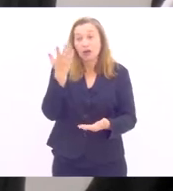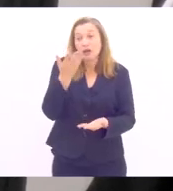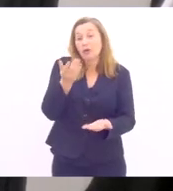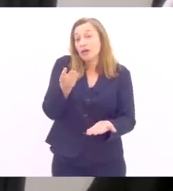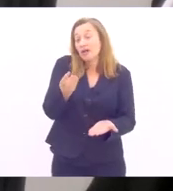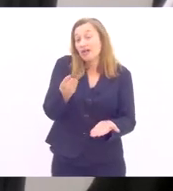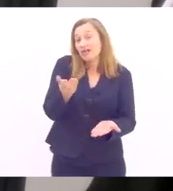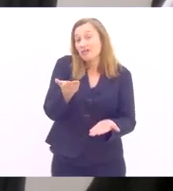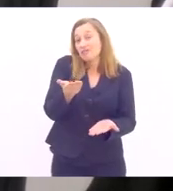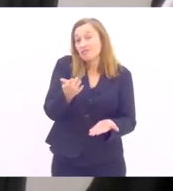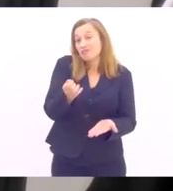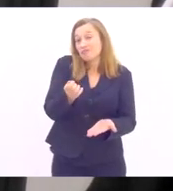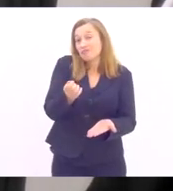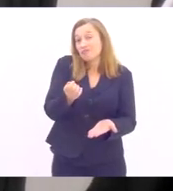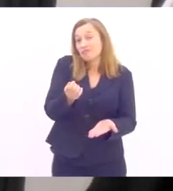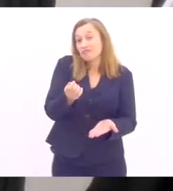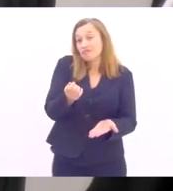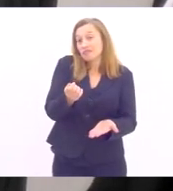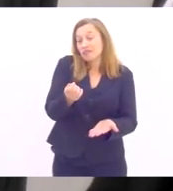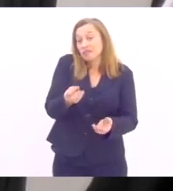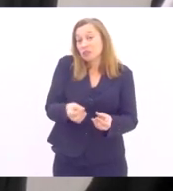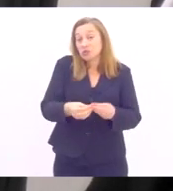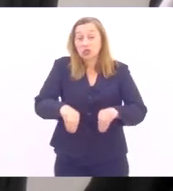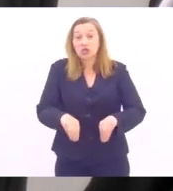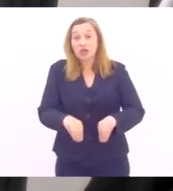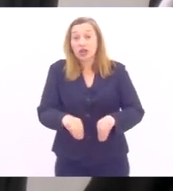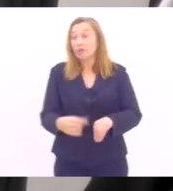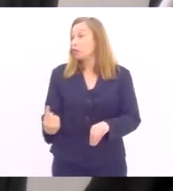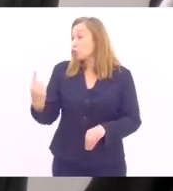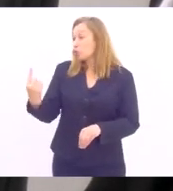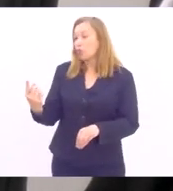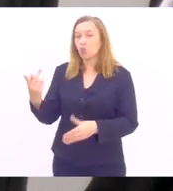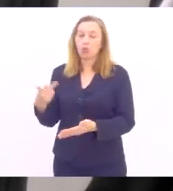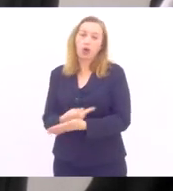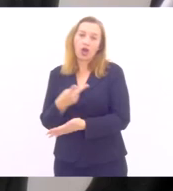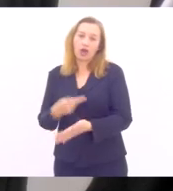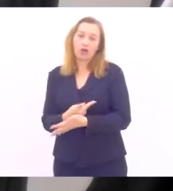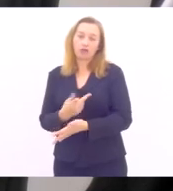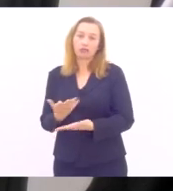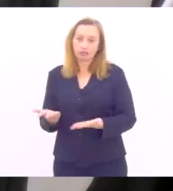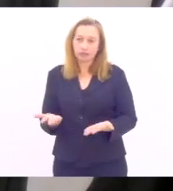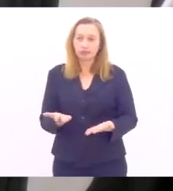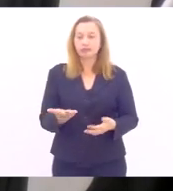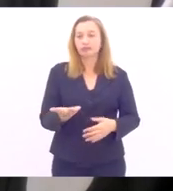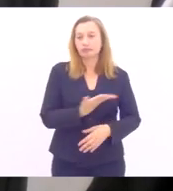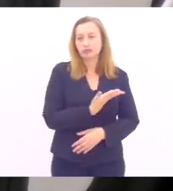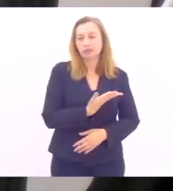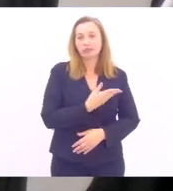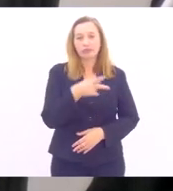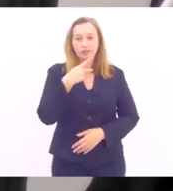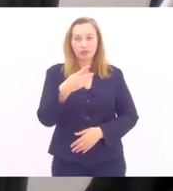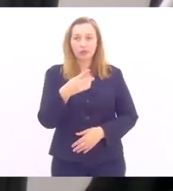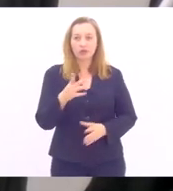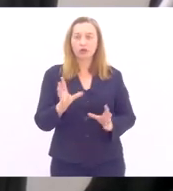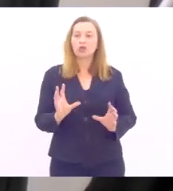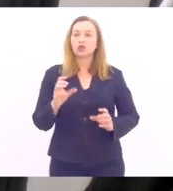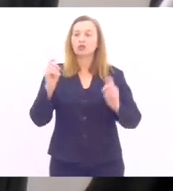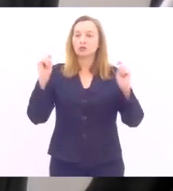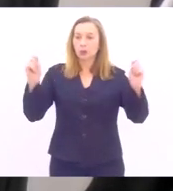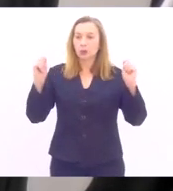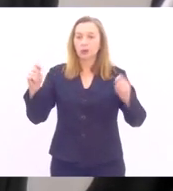por anos, né? Nosso companheiro Osório vai falar sobre isso, que a torcida do Vasco foi uma das